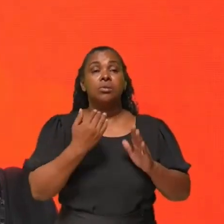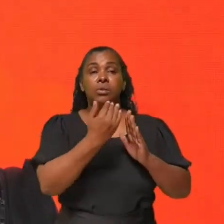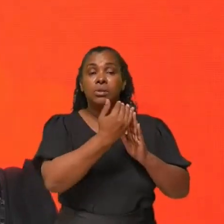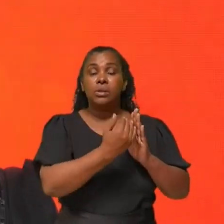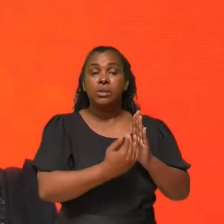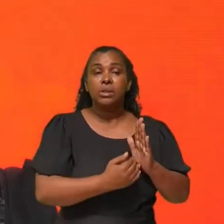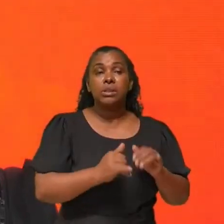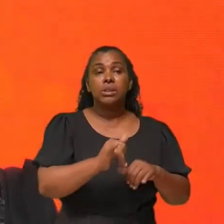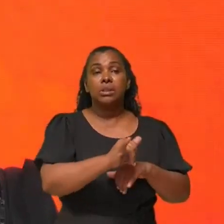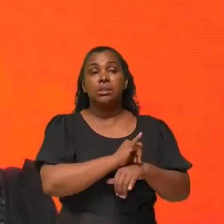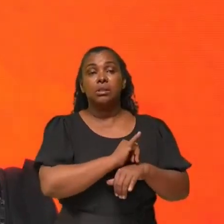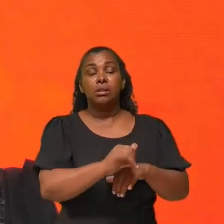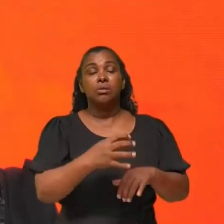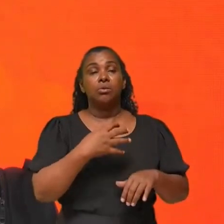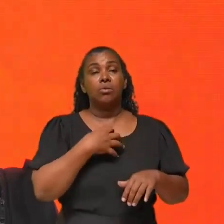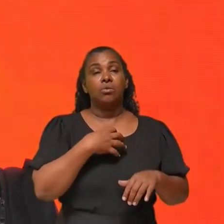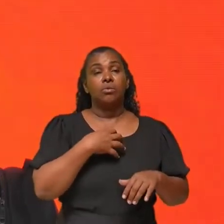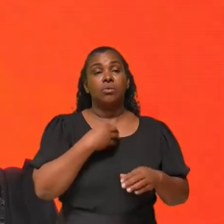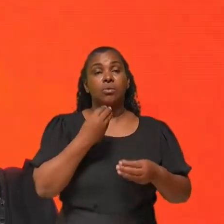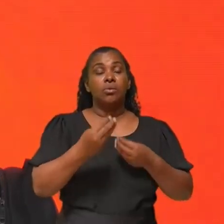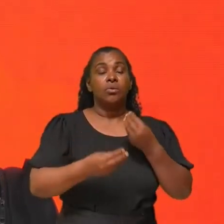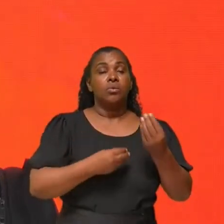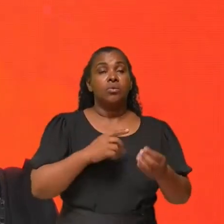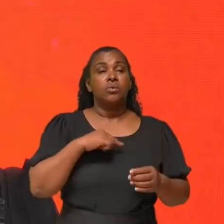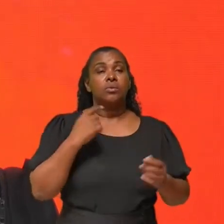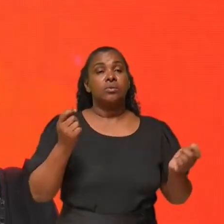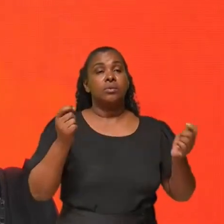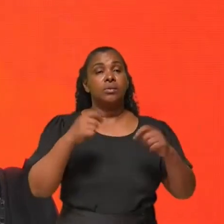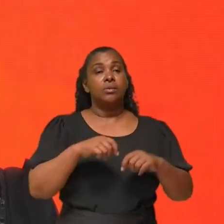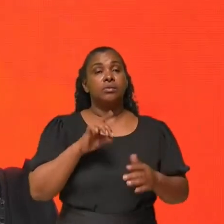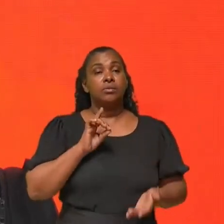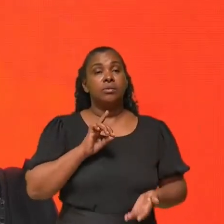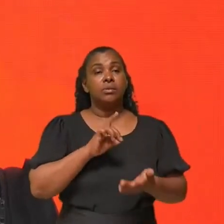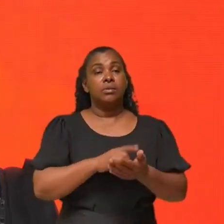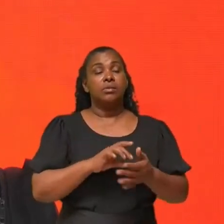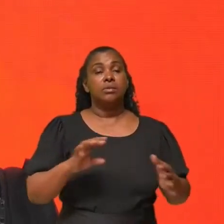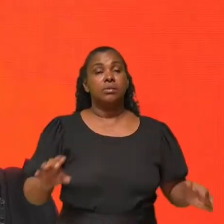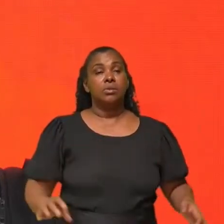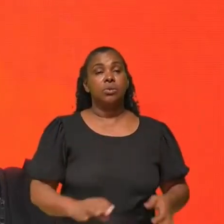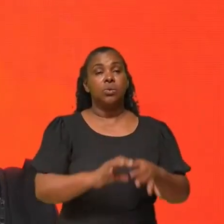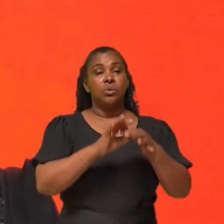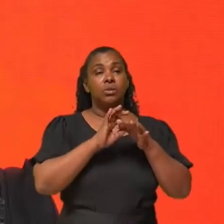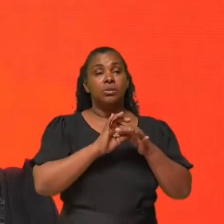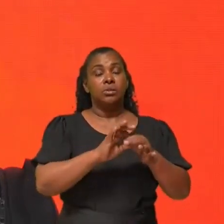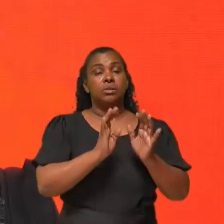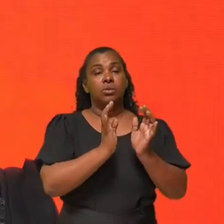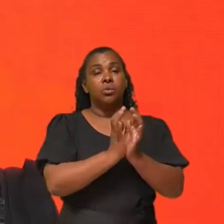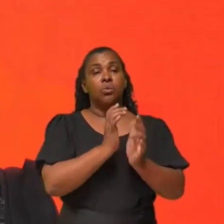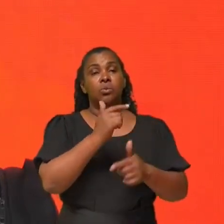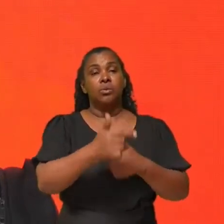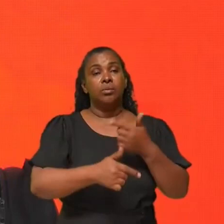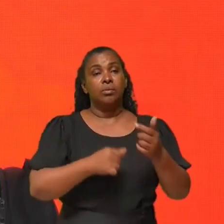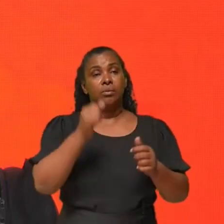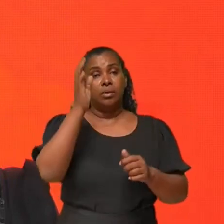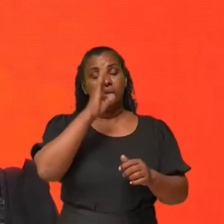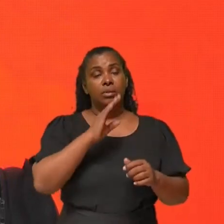nós possamos ser capazes, de fato, de se conectar com a classe trabalhadora brasileira e disputar de maneira frontal, né, um modelo